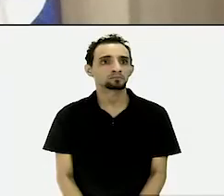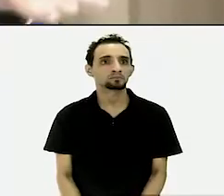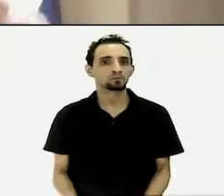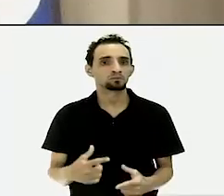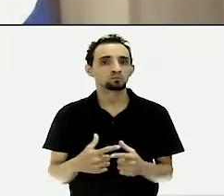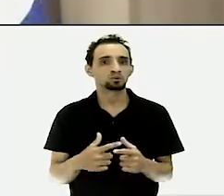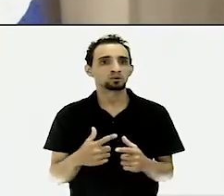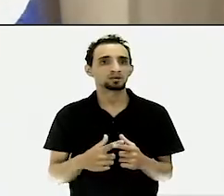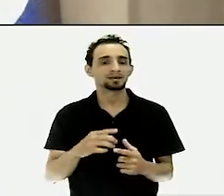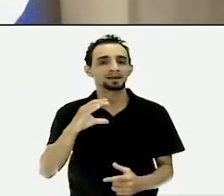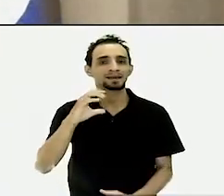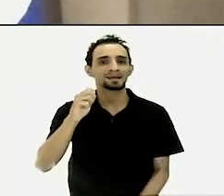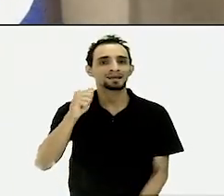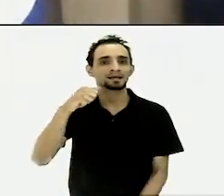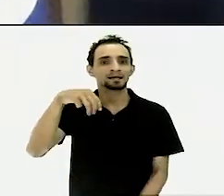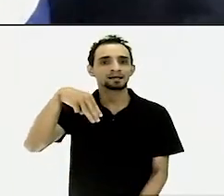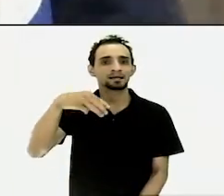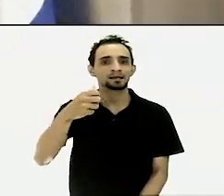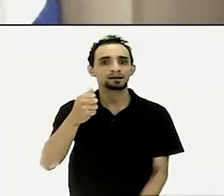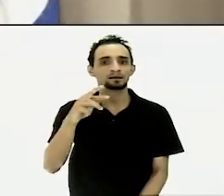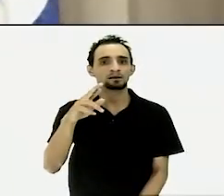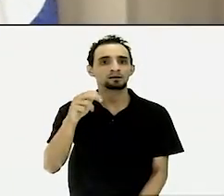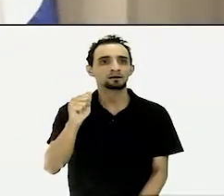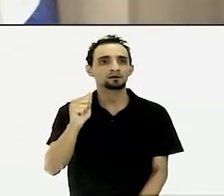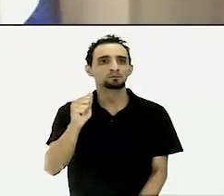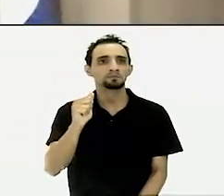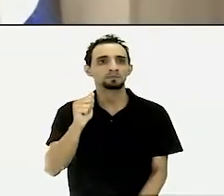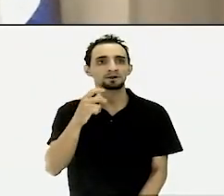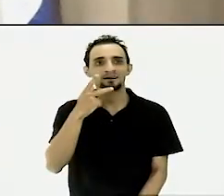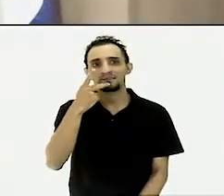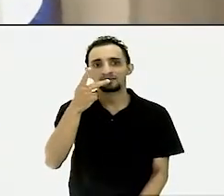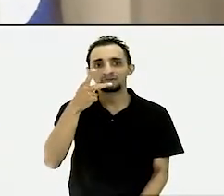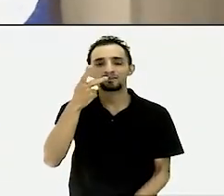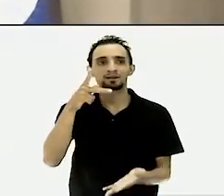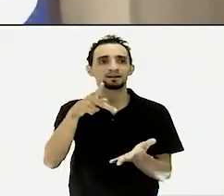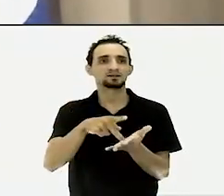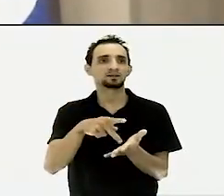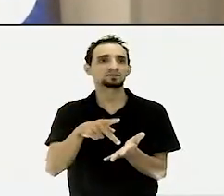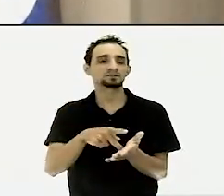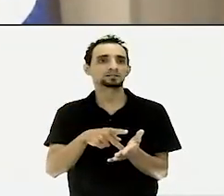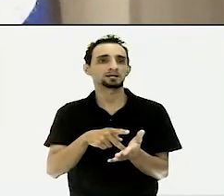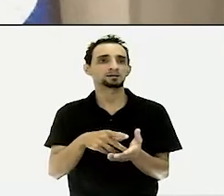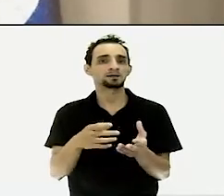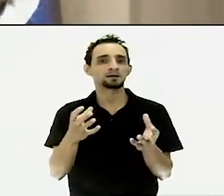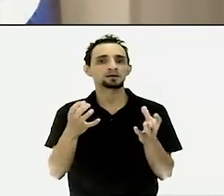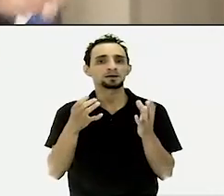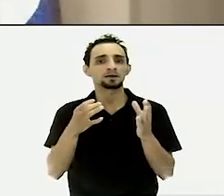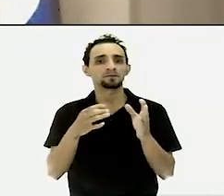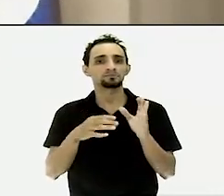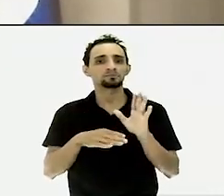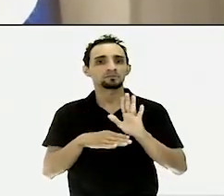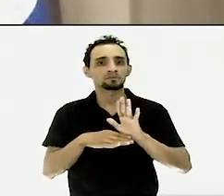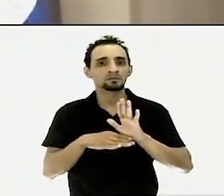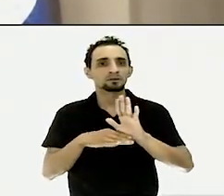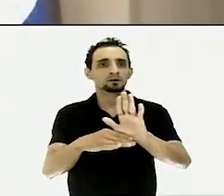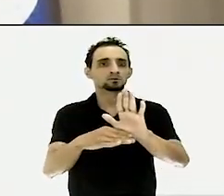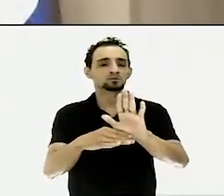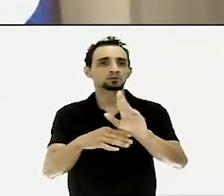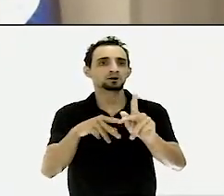podemos juntar, né, o requerimento para poder juntar as assinaturas da população e juntar na ação